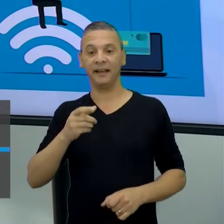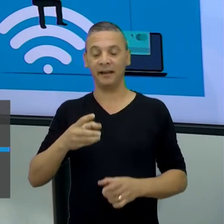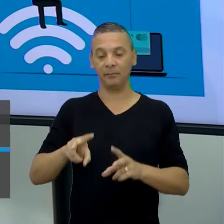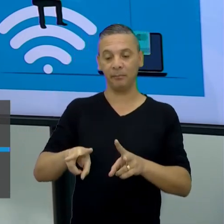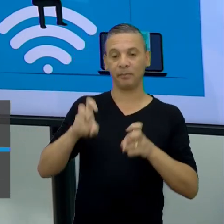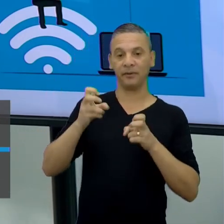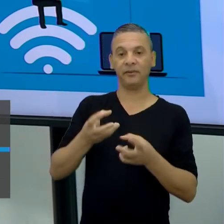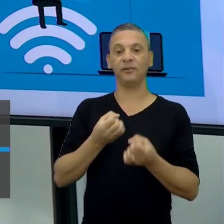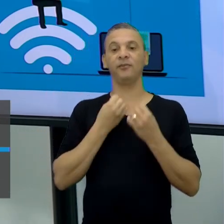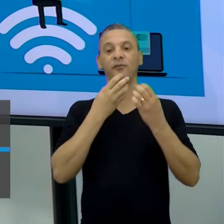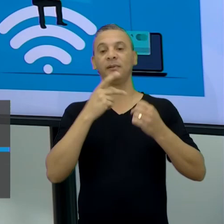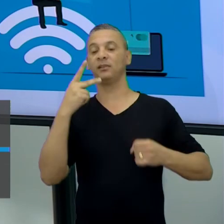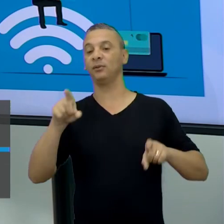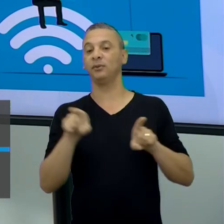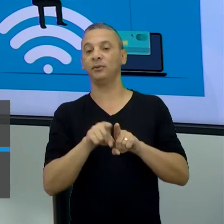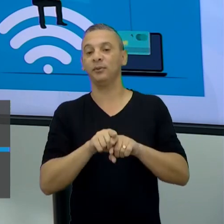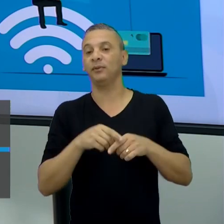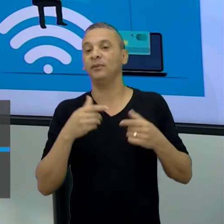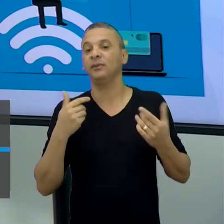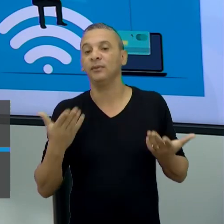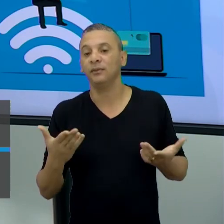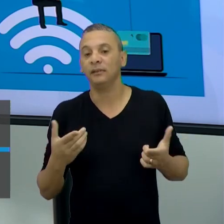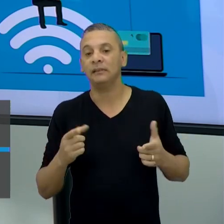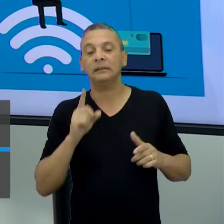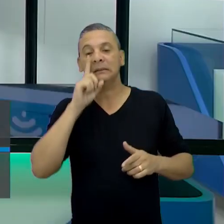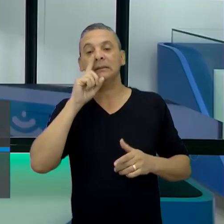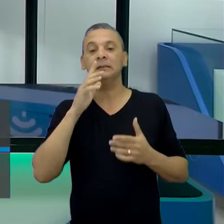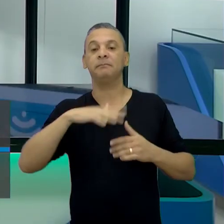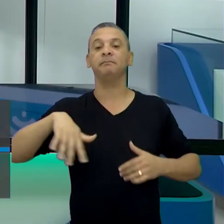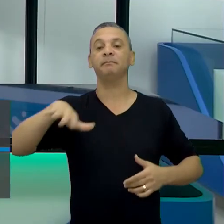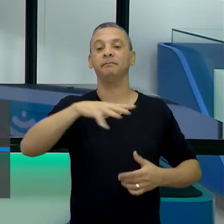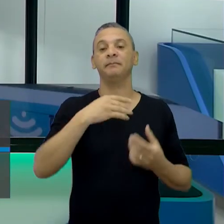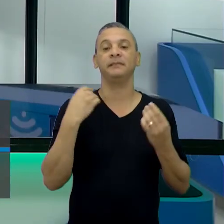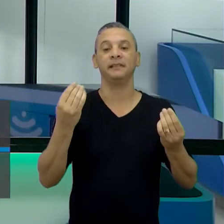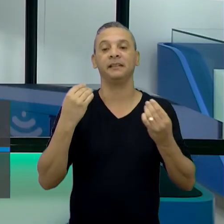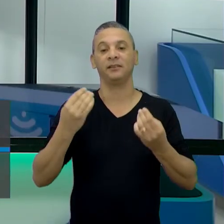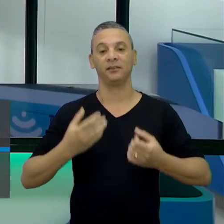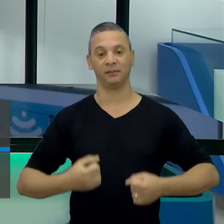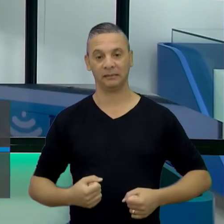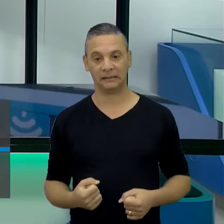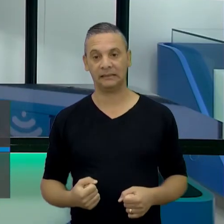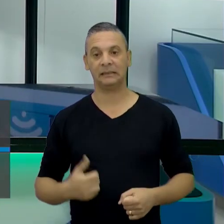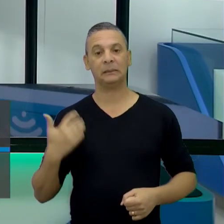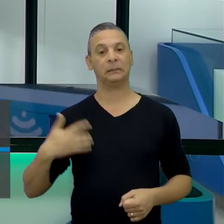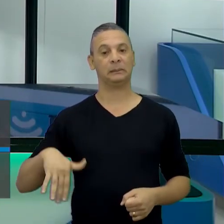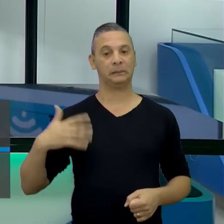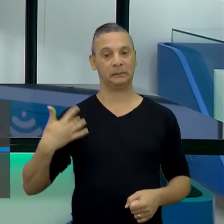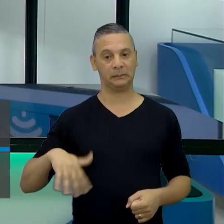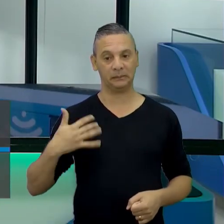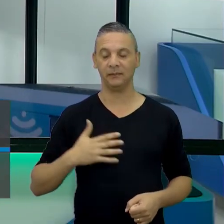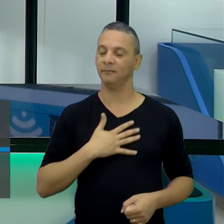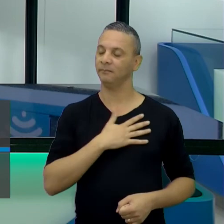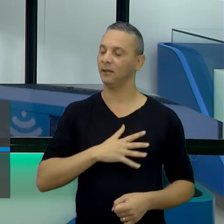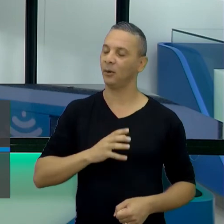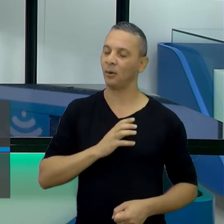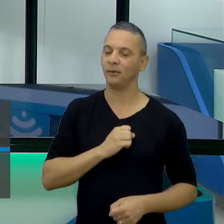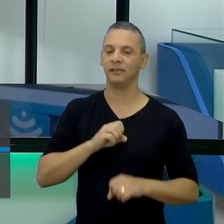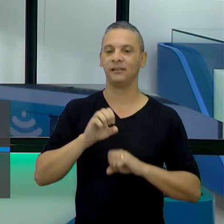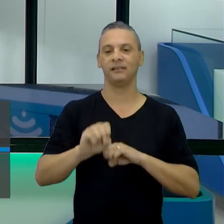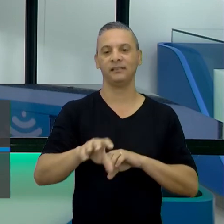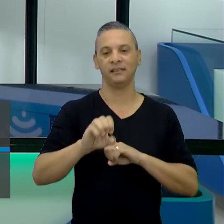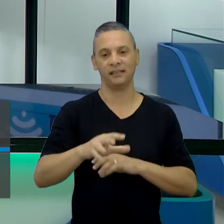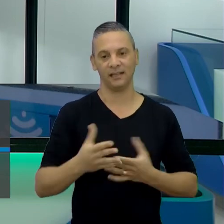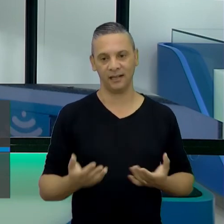hate speech, fazendo uma hoax e transformando você no deepfake. Nossa, gostei. Adorei a aula, professora. Essa parte da